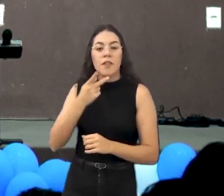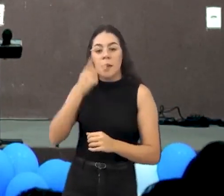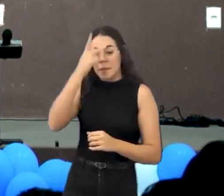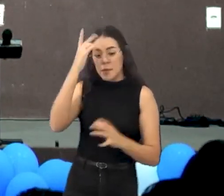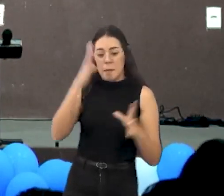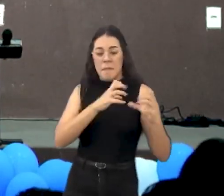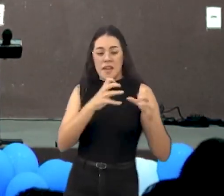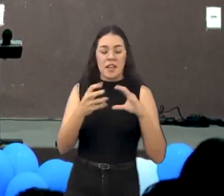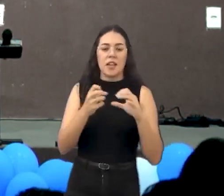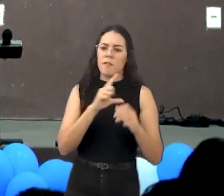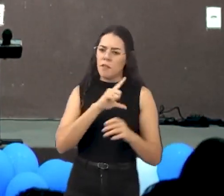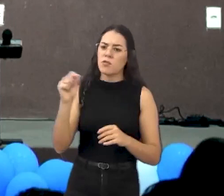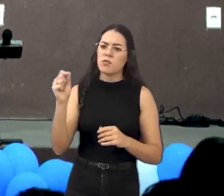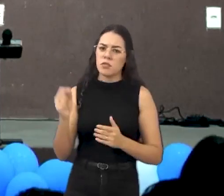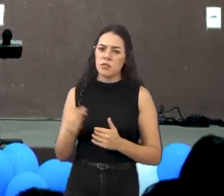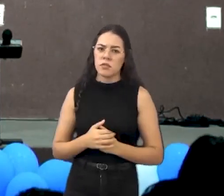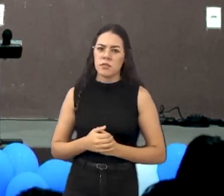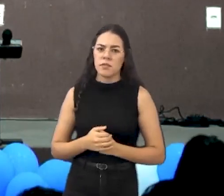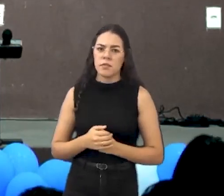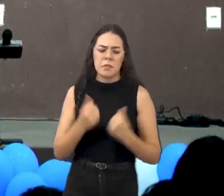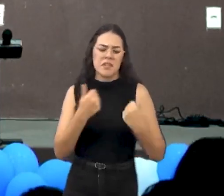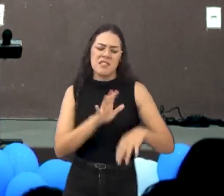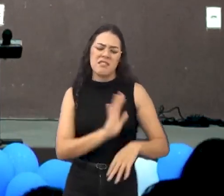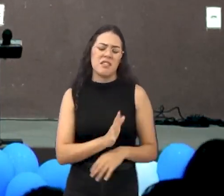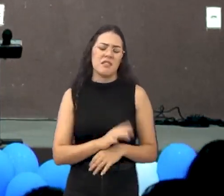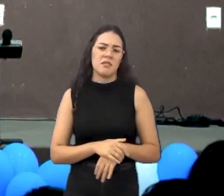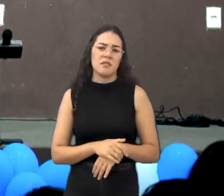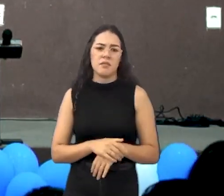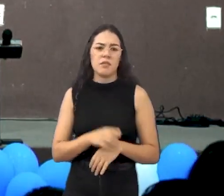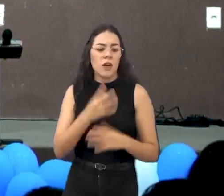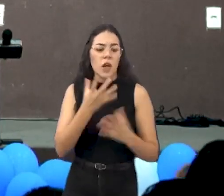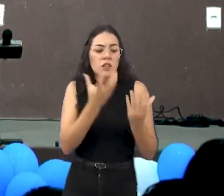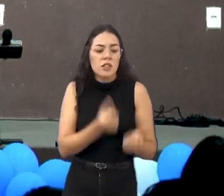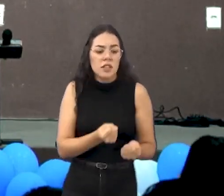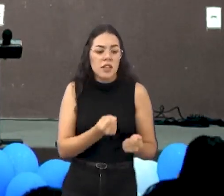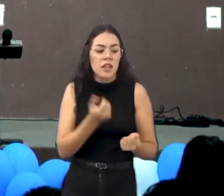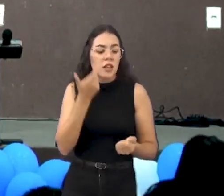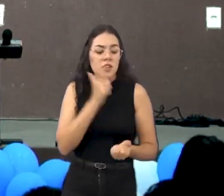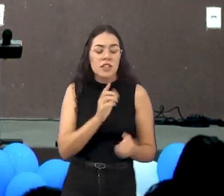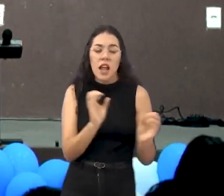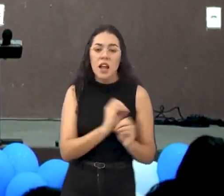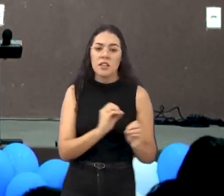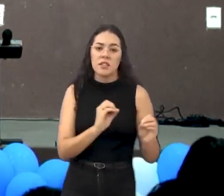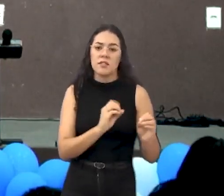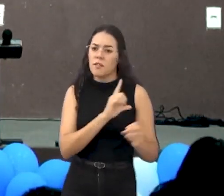dizendo, foge disso, vai por essa linha não. Tu não vai ganhar nada com isso.